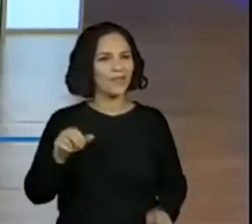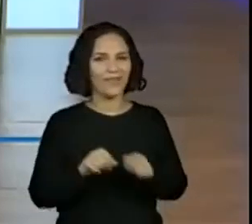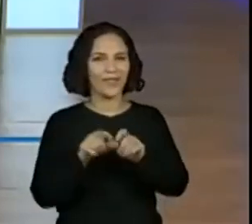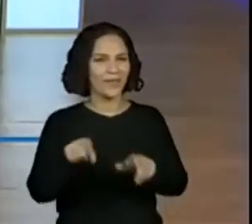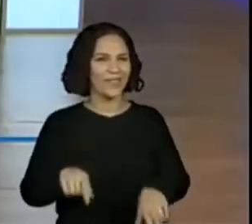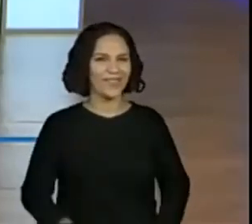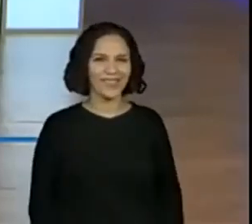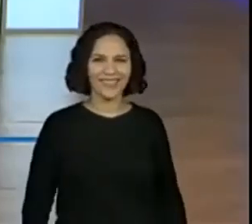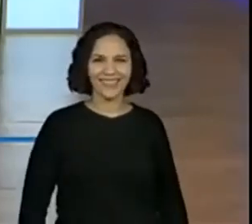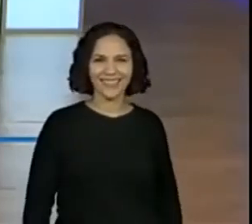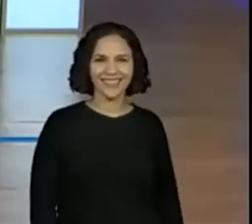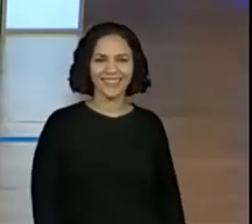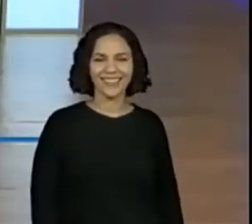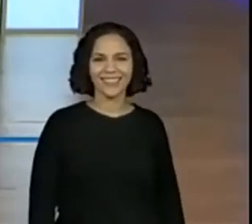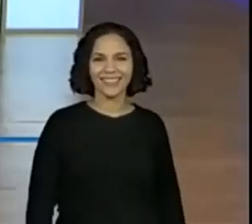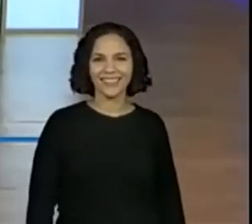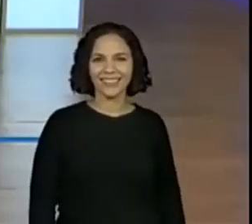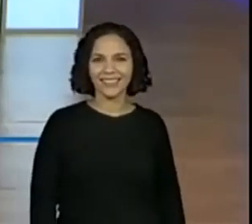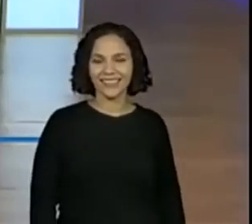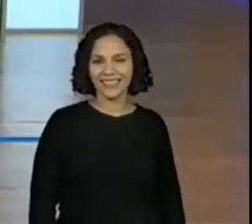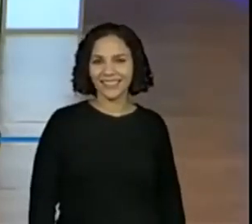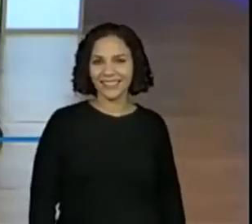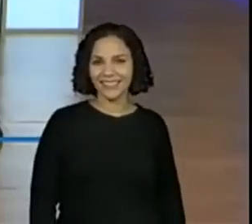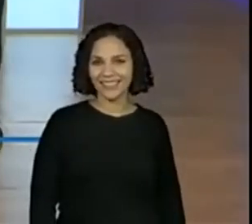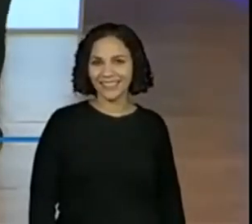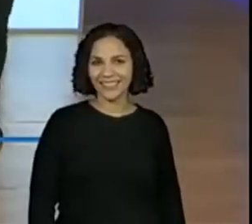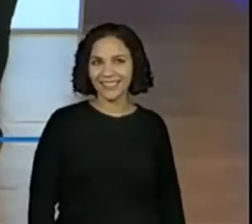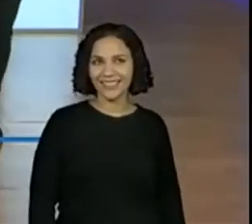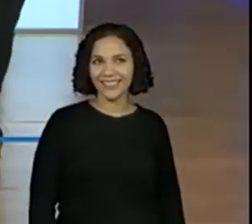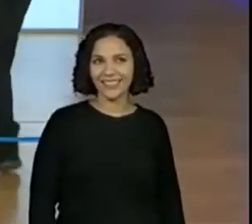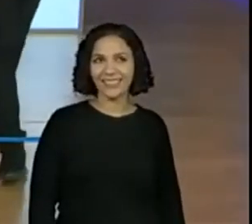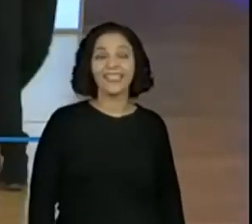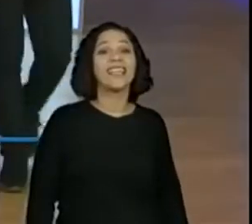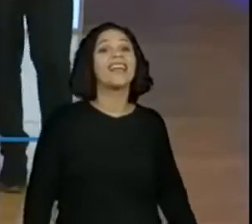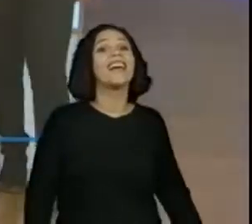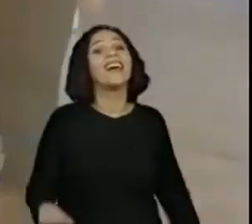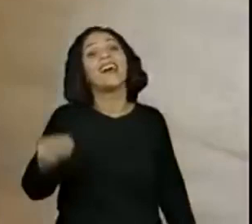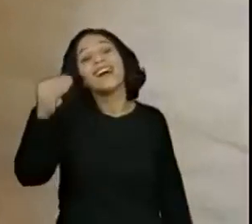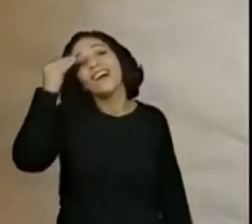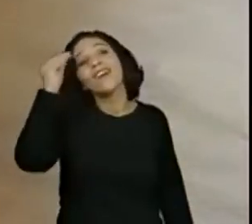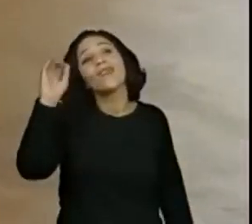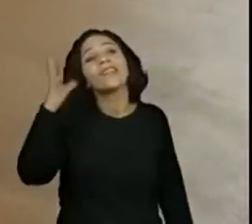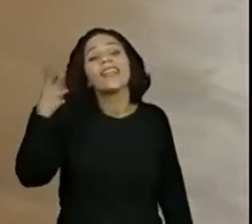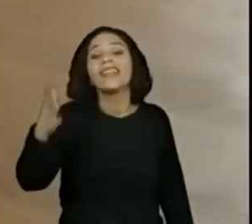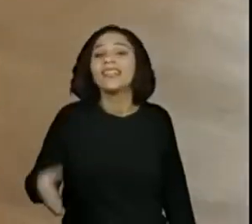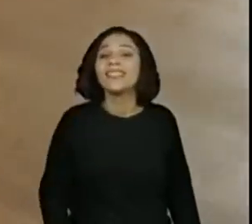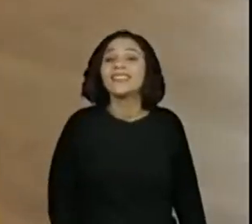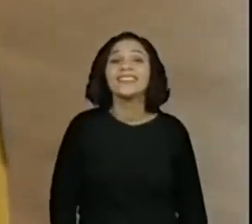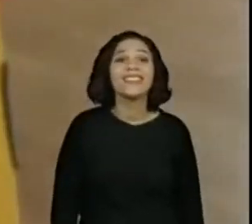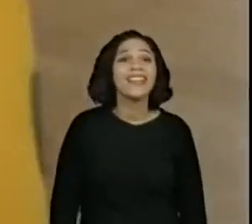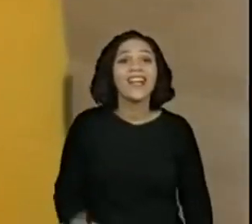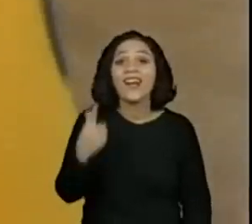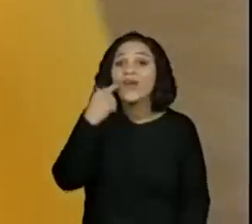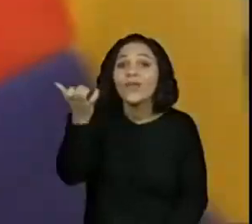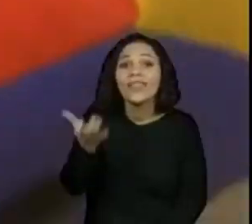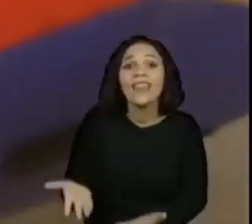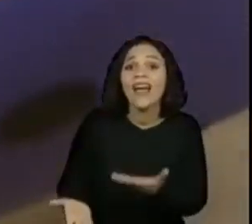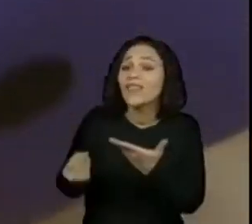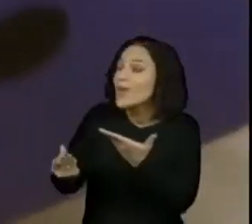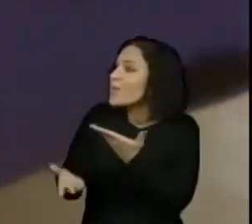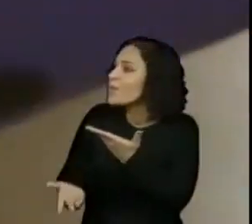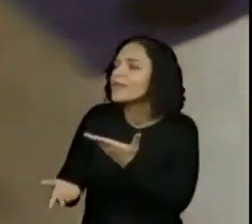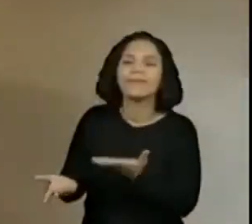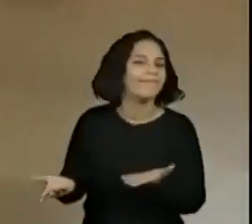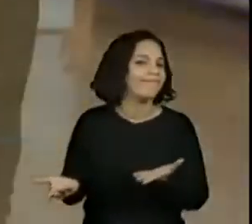faço isso Esse é o que tá acontecendo como não sei nem